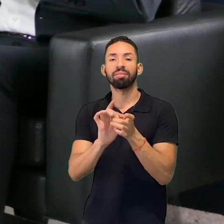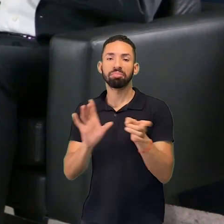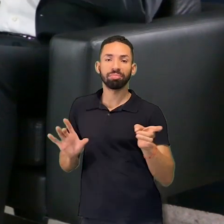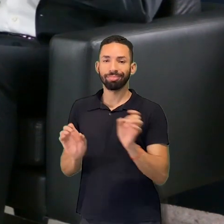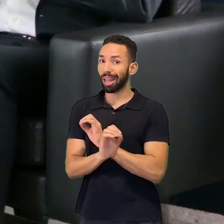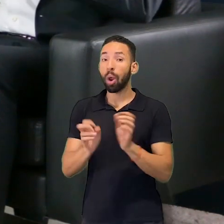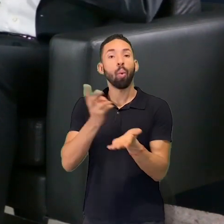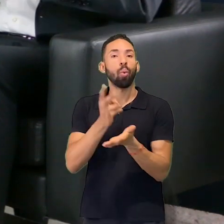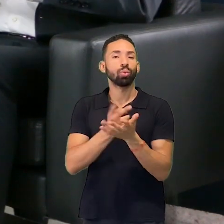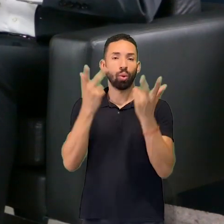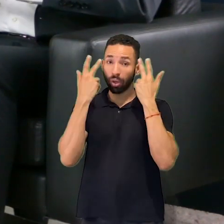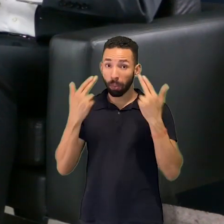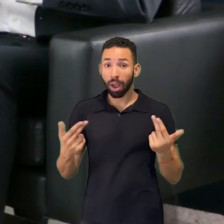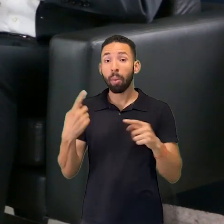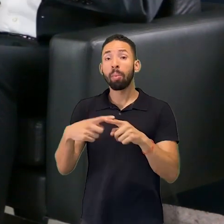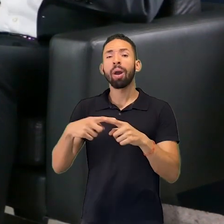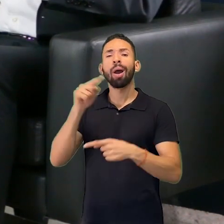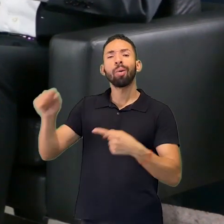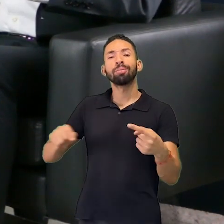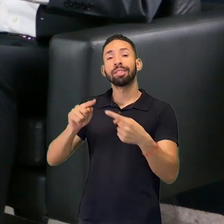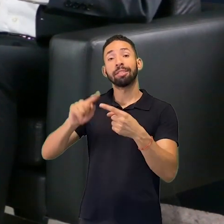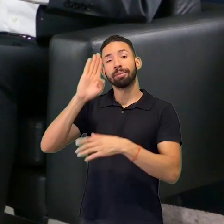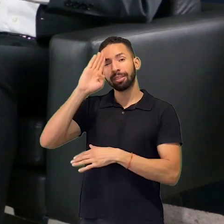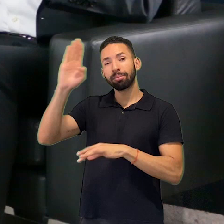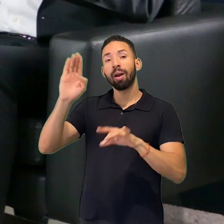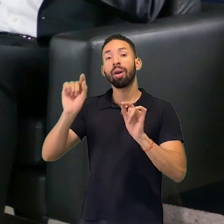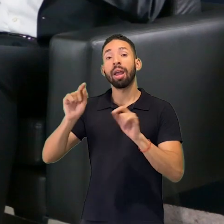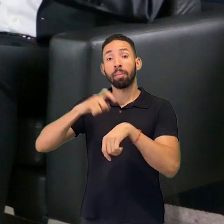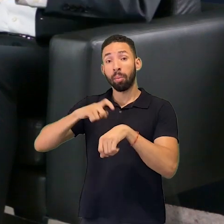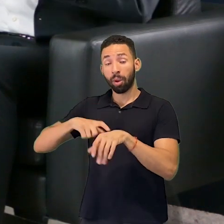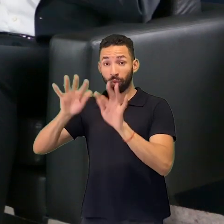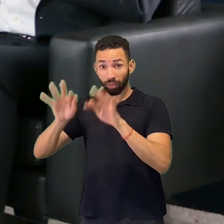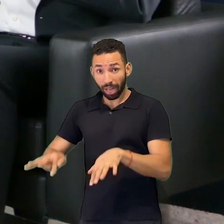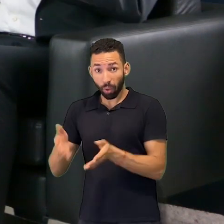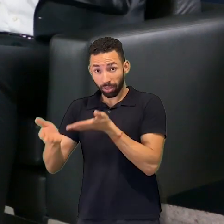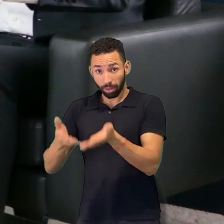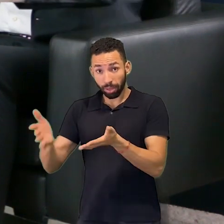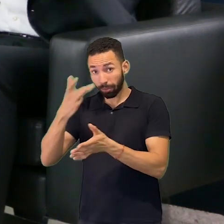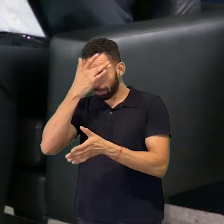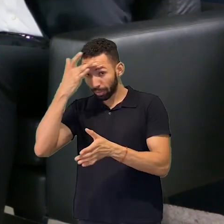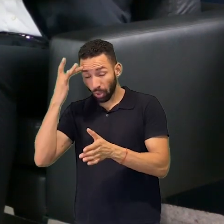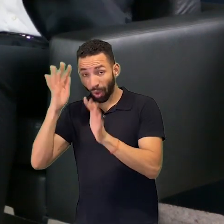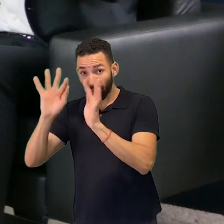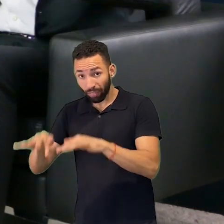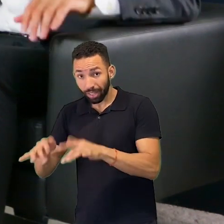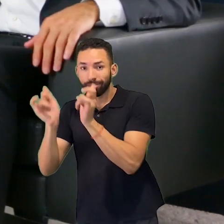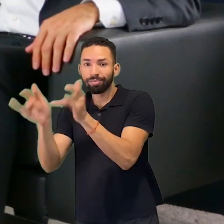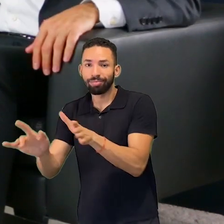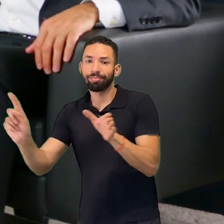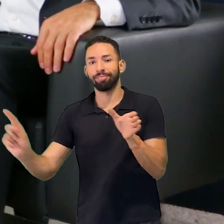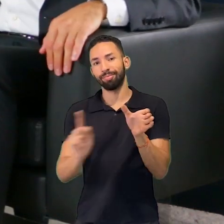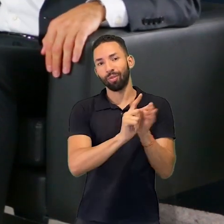dela. Objetivando, então, que ao final ela possa ser